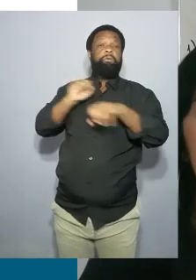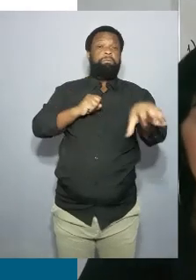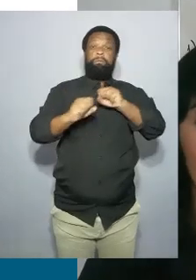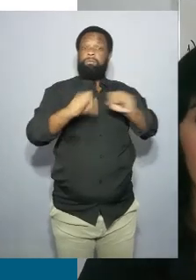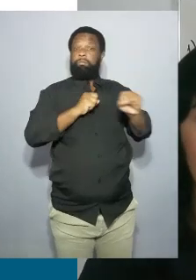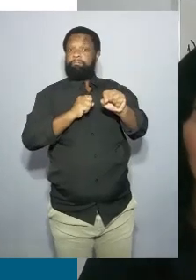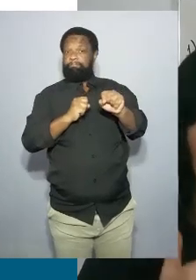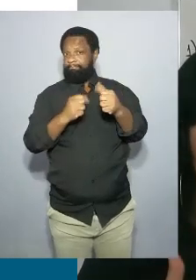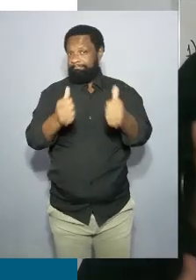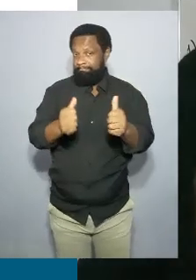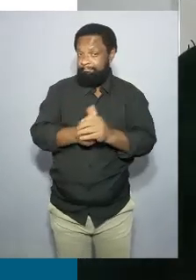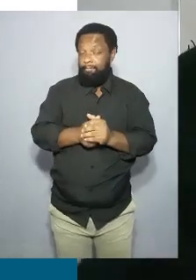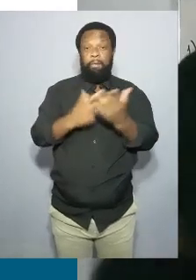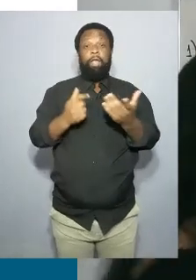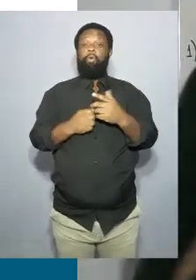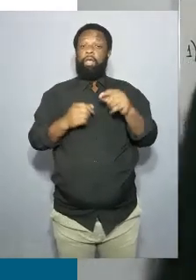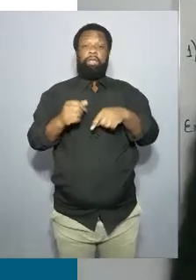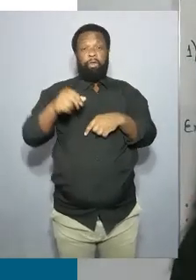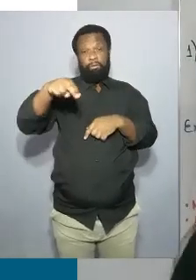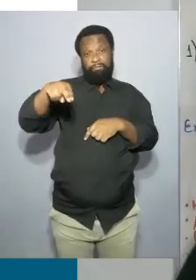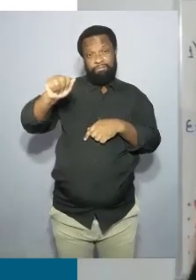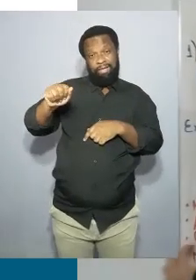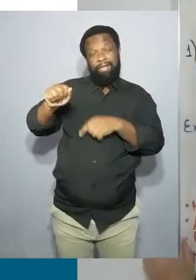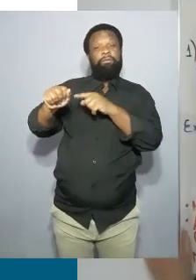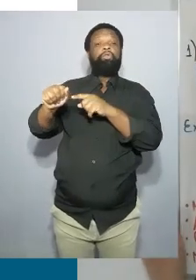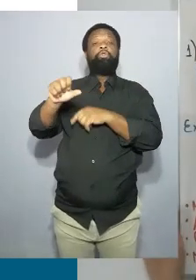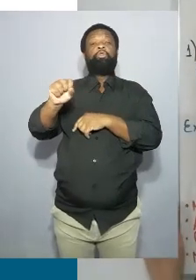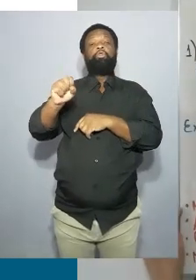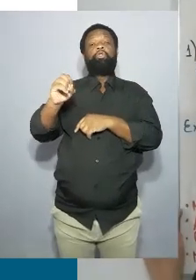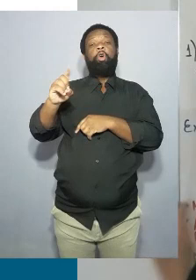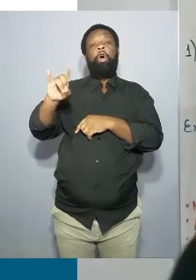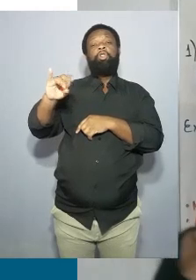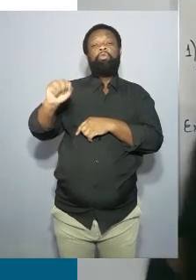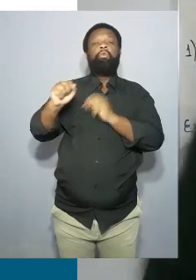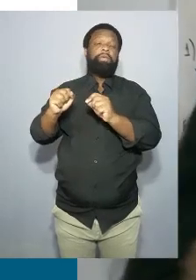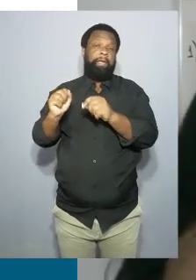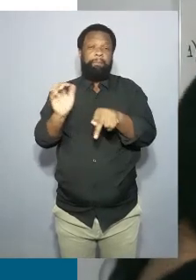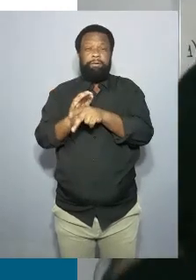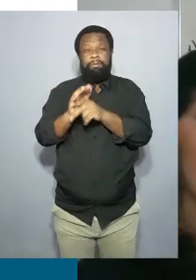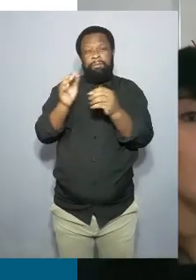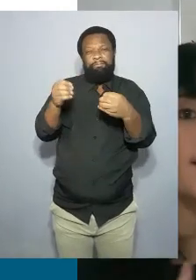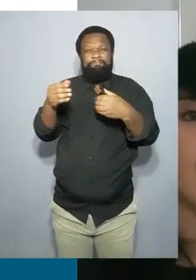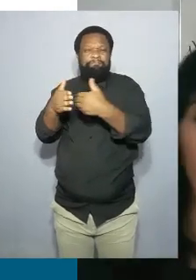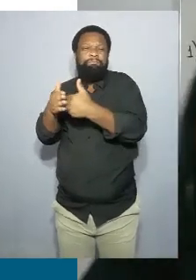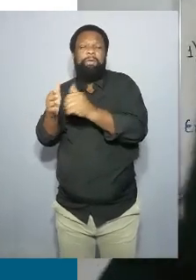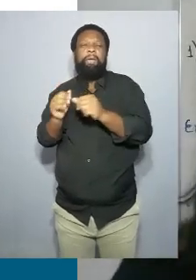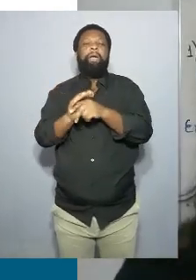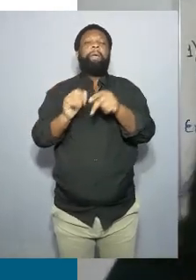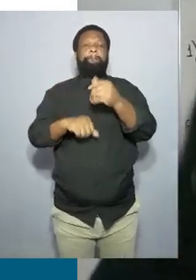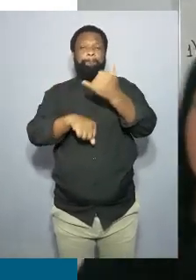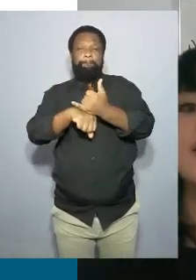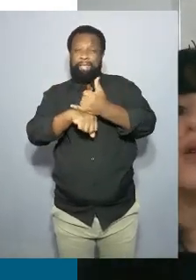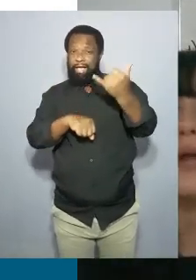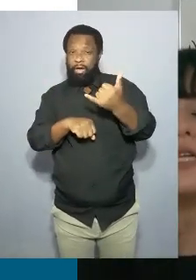em uma ligação. Tudo bem? Já o sódio, ele se encontra nesse cantinho aqui da tabela. Ele é um metal,